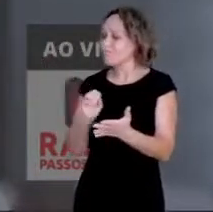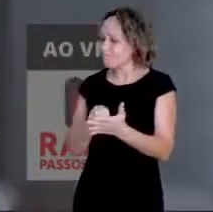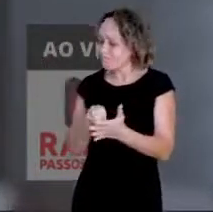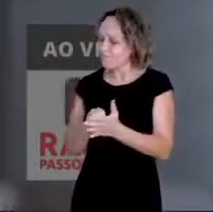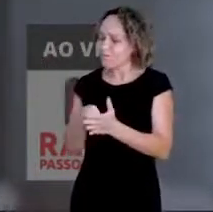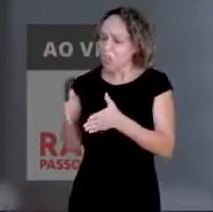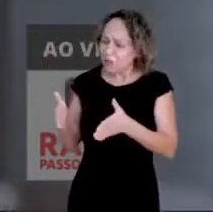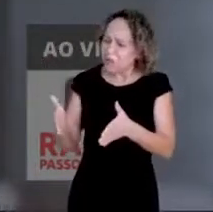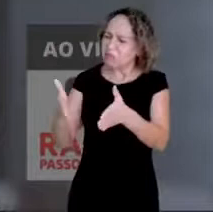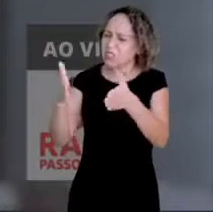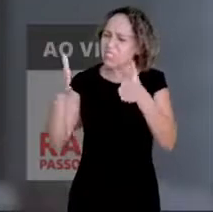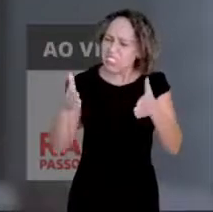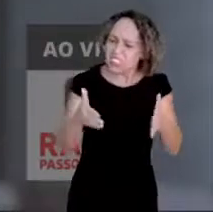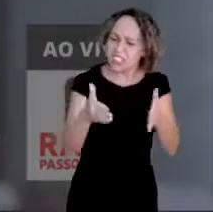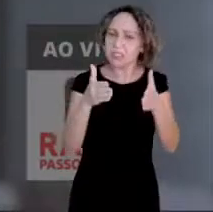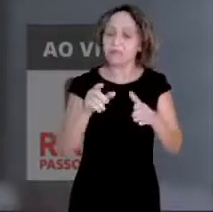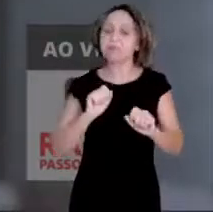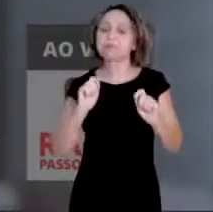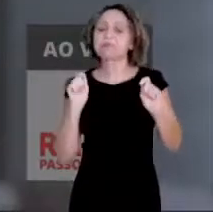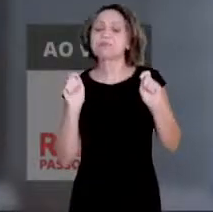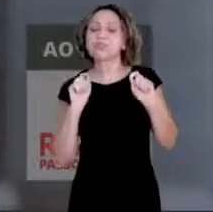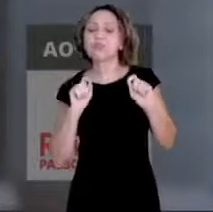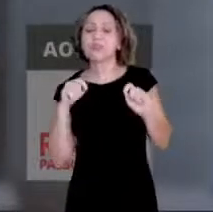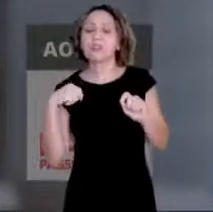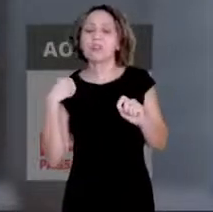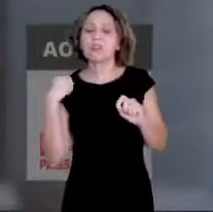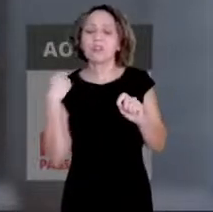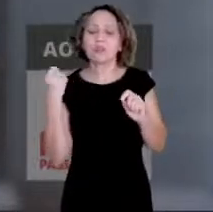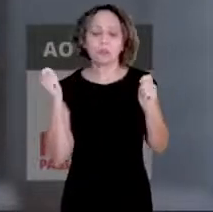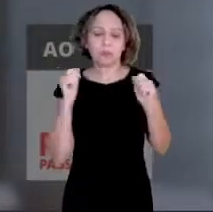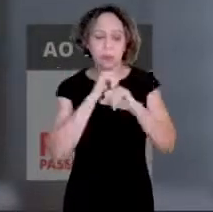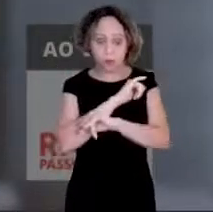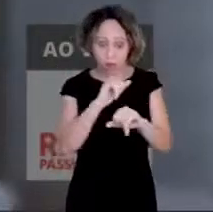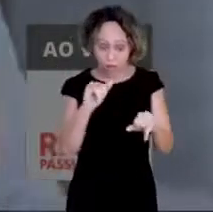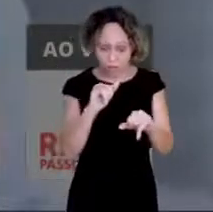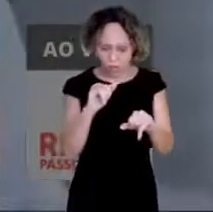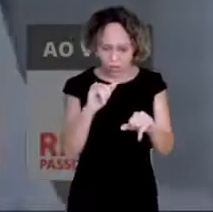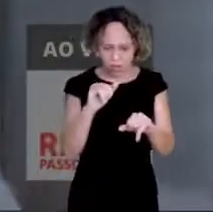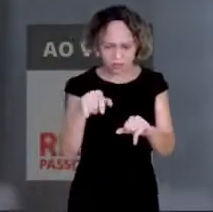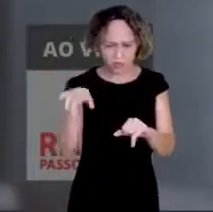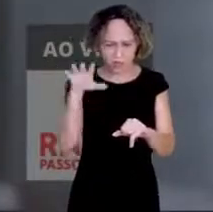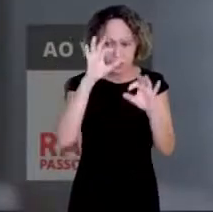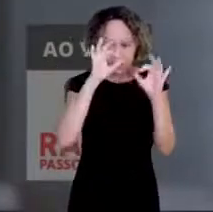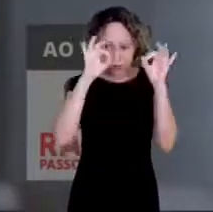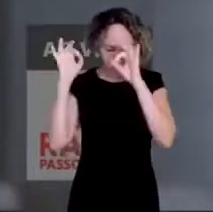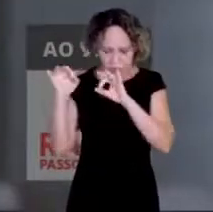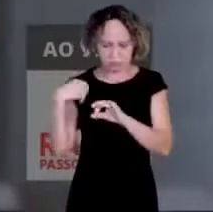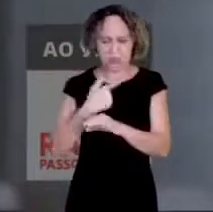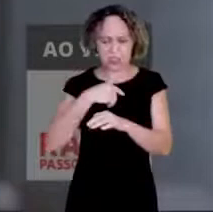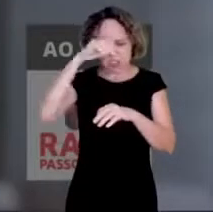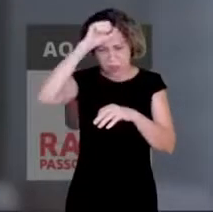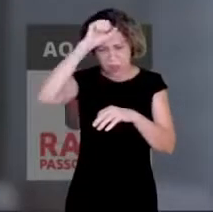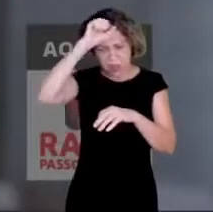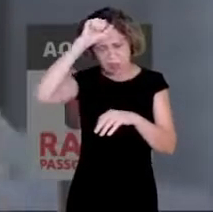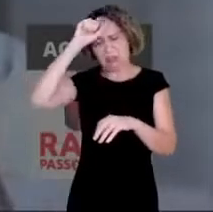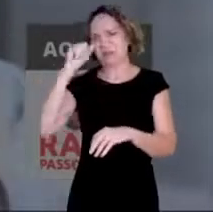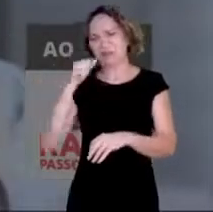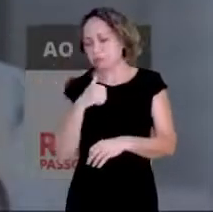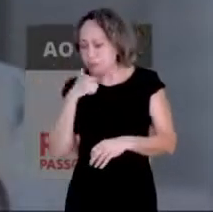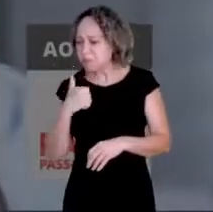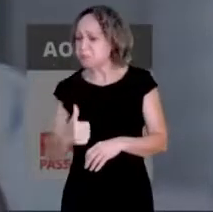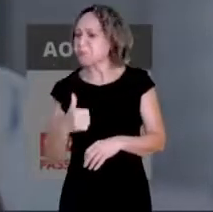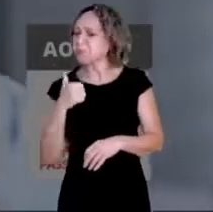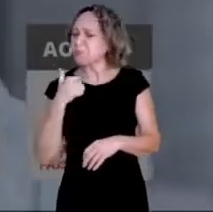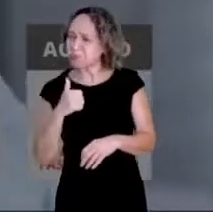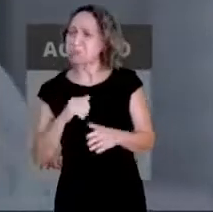com o presidente, de biquinho com o presidente ficar de biquinho, porque quem sofre é o povo. Eu, quando vou numa